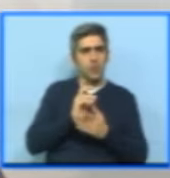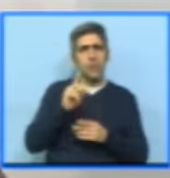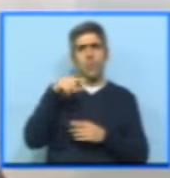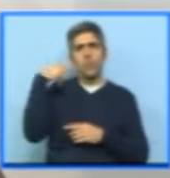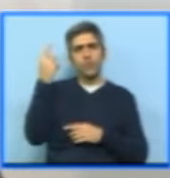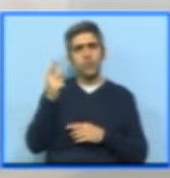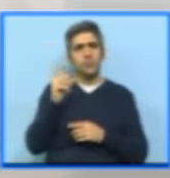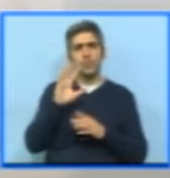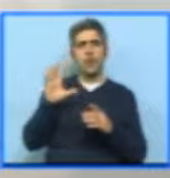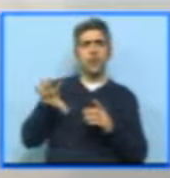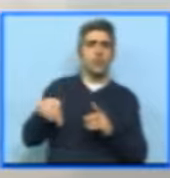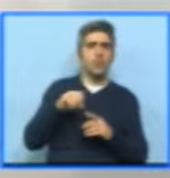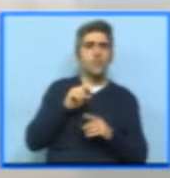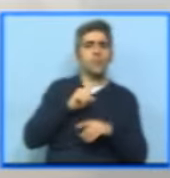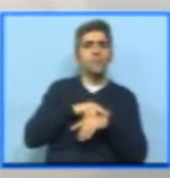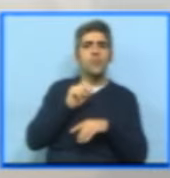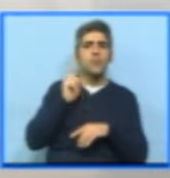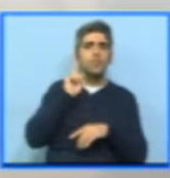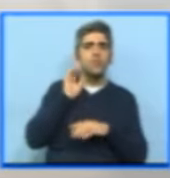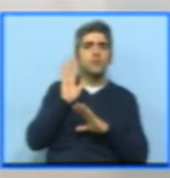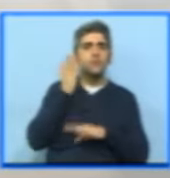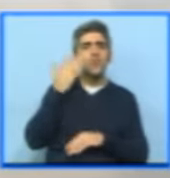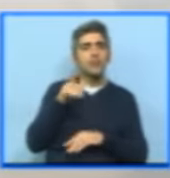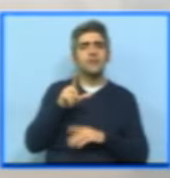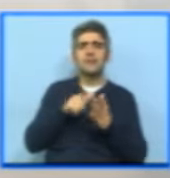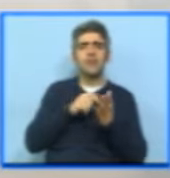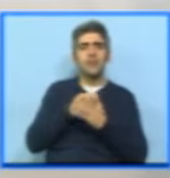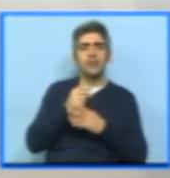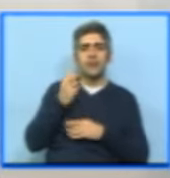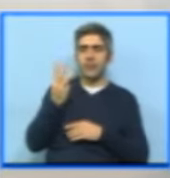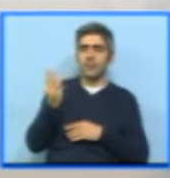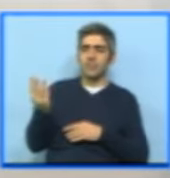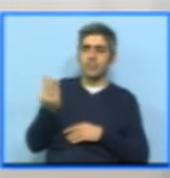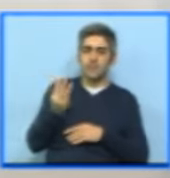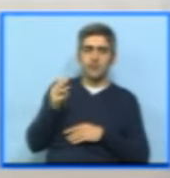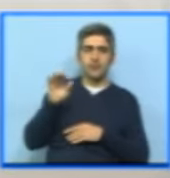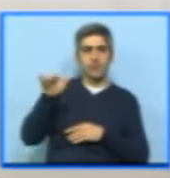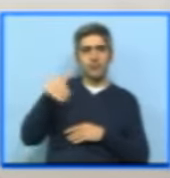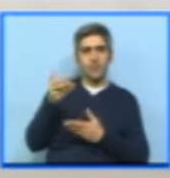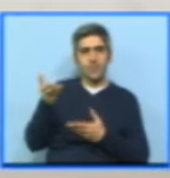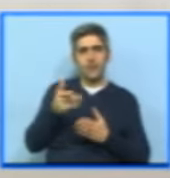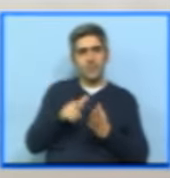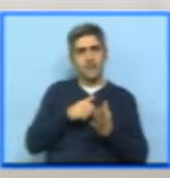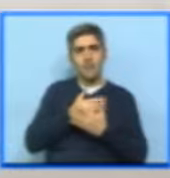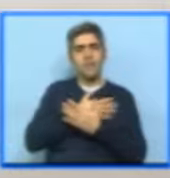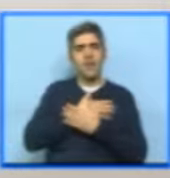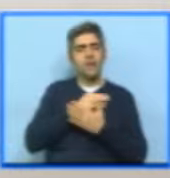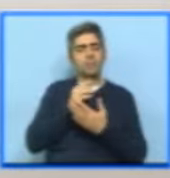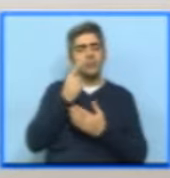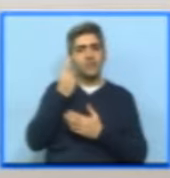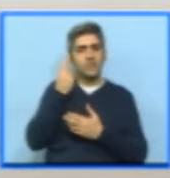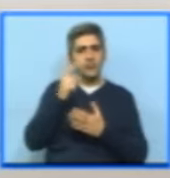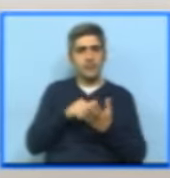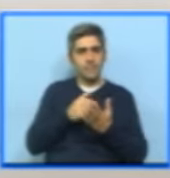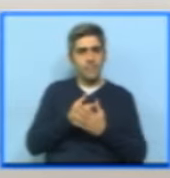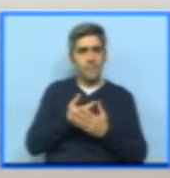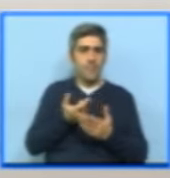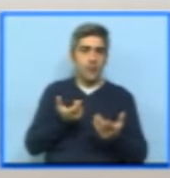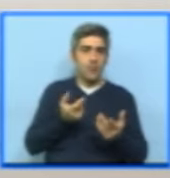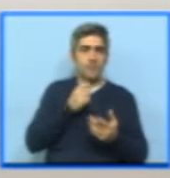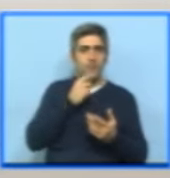Tiago e João Grandes momentos, não é? para os grandes momentos, estes três amigalhaços, não é? Pedro, Tiago e João. E, portanto, cá está um aspecto